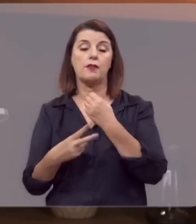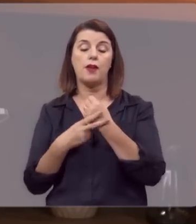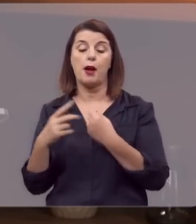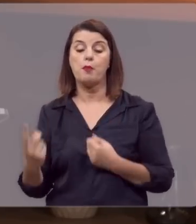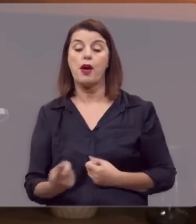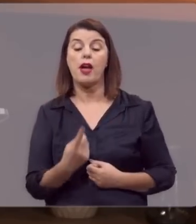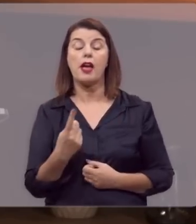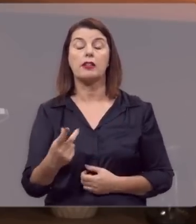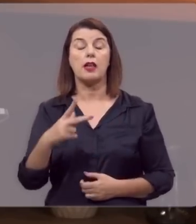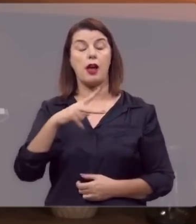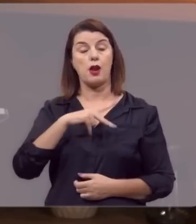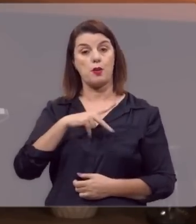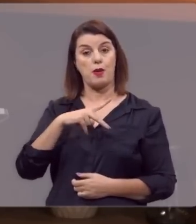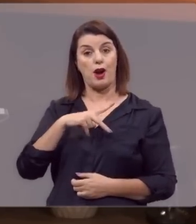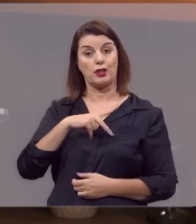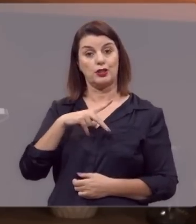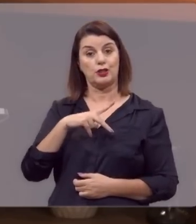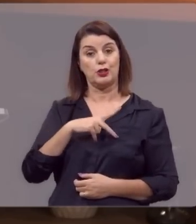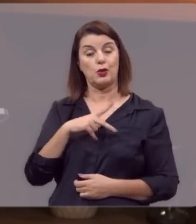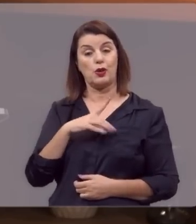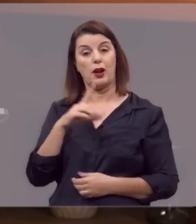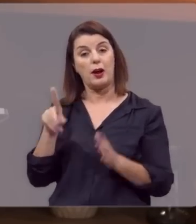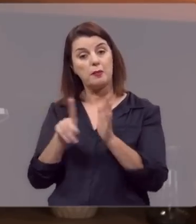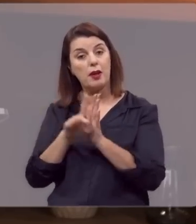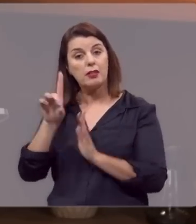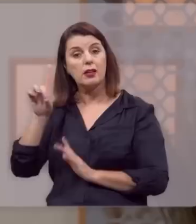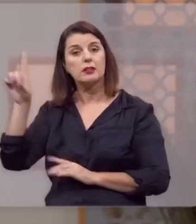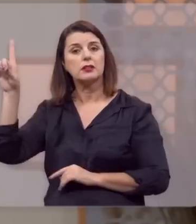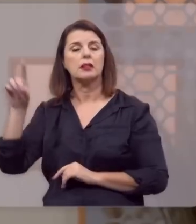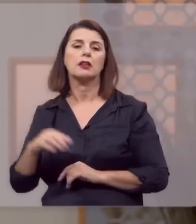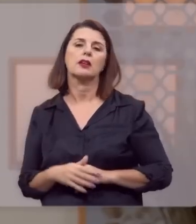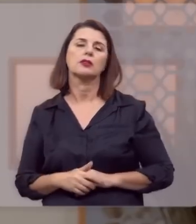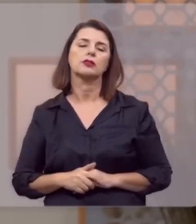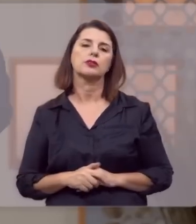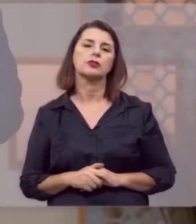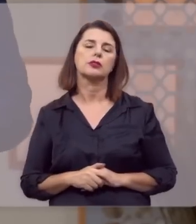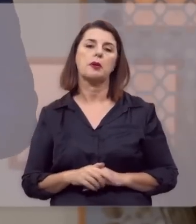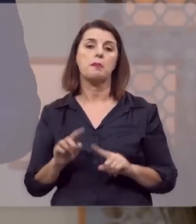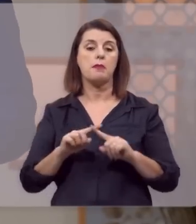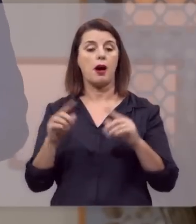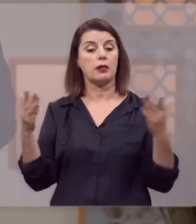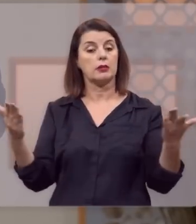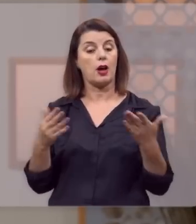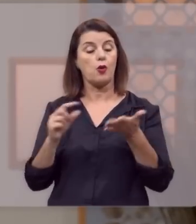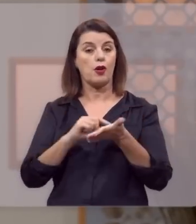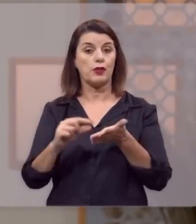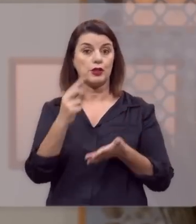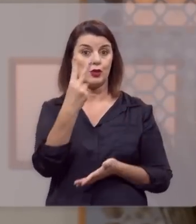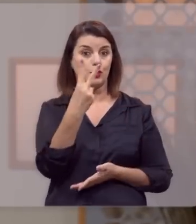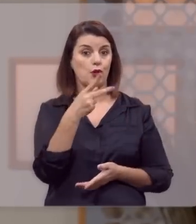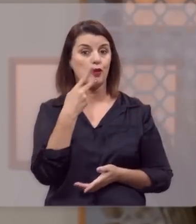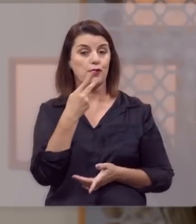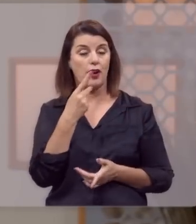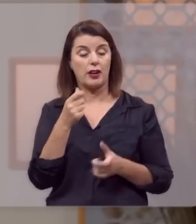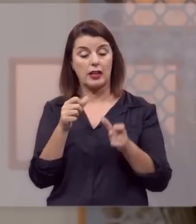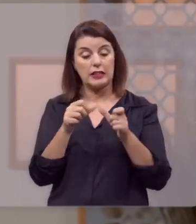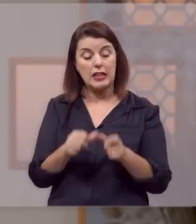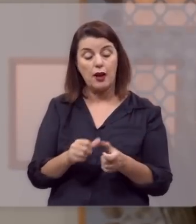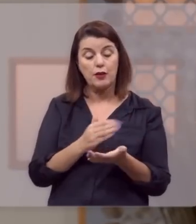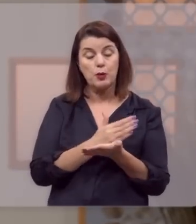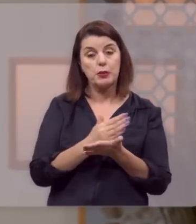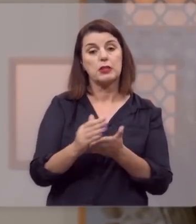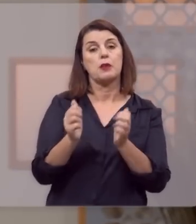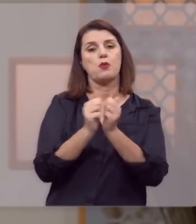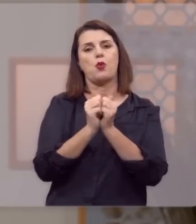Verbo é pessoal e que o Verbo é divino. Mas agora, no verso 2, ele diz que o Verbo estava no princípio